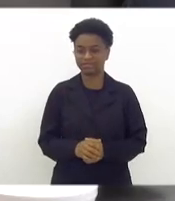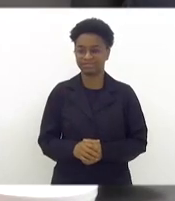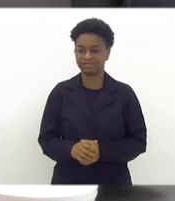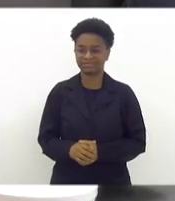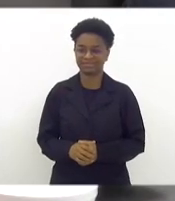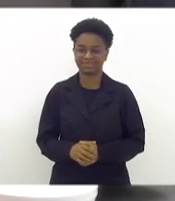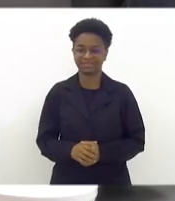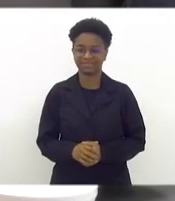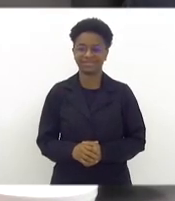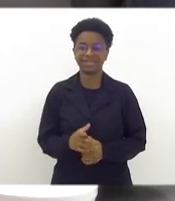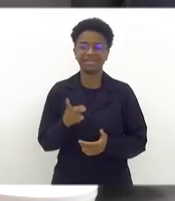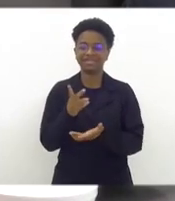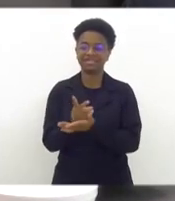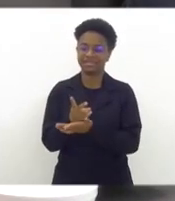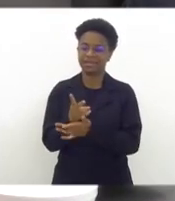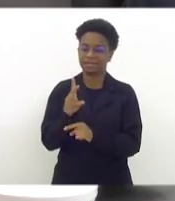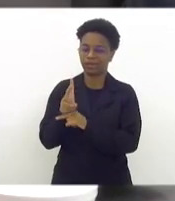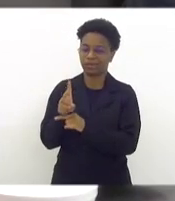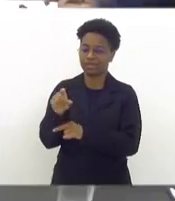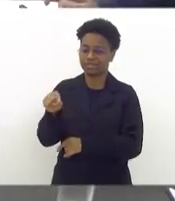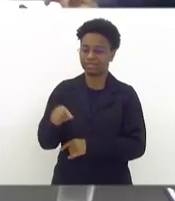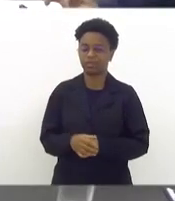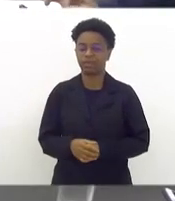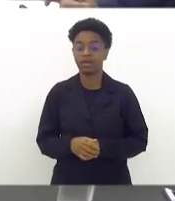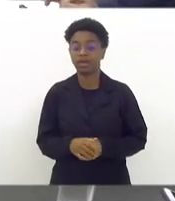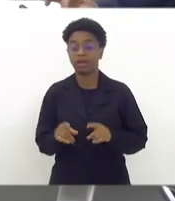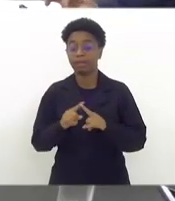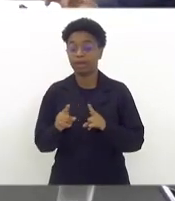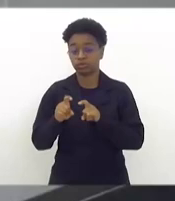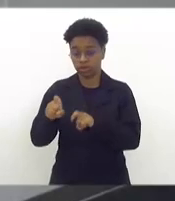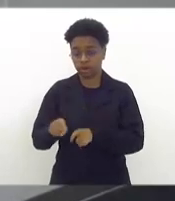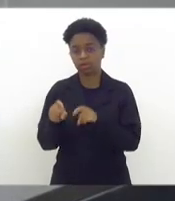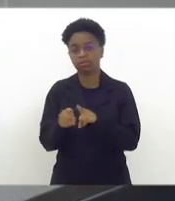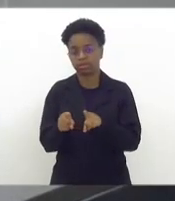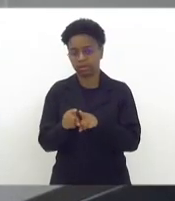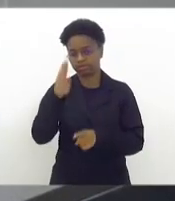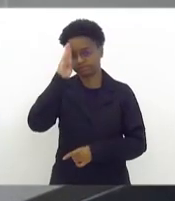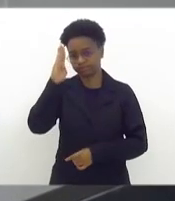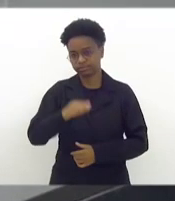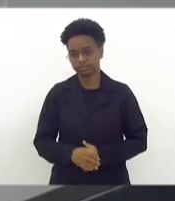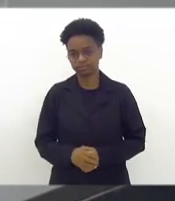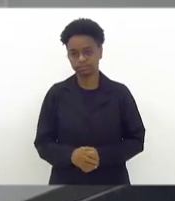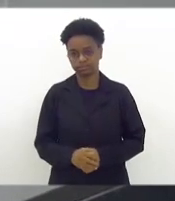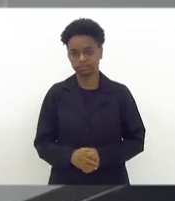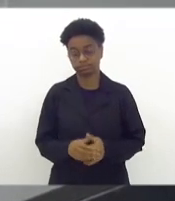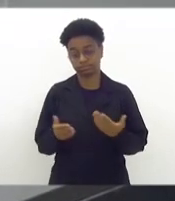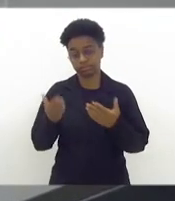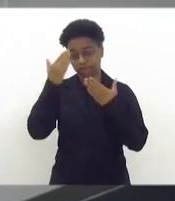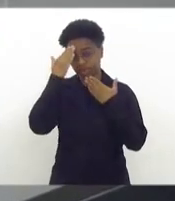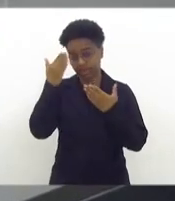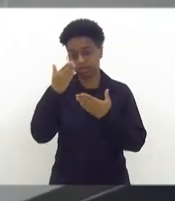seu rebanho estão sempre protegidos. Mas tem a questão no campo também que é fundamental. De certa forma, agradeço